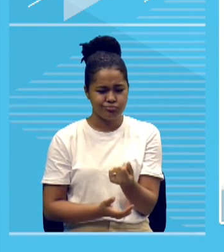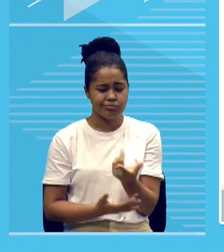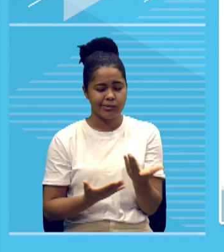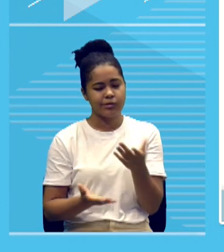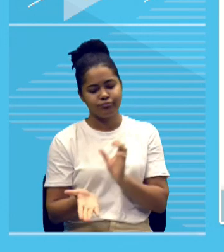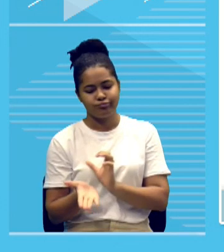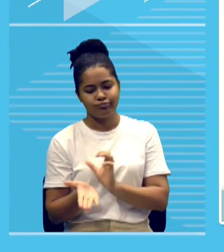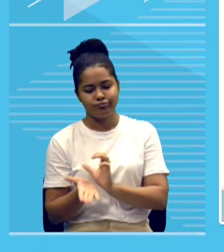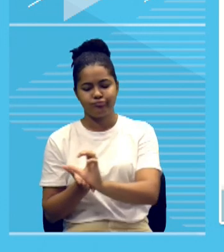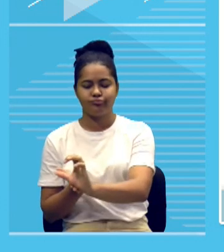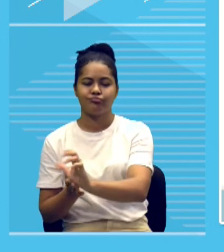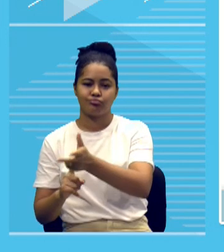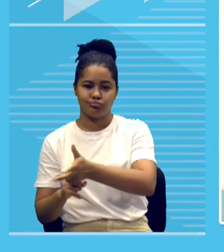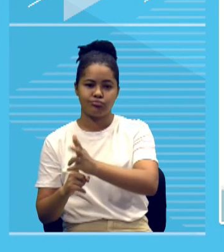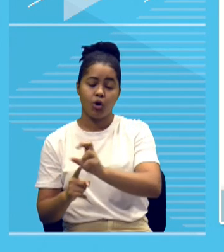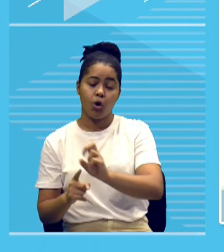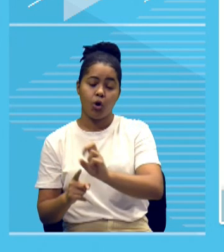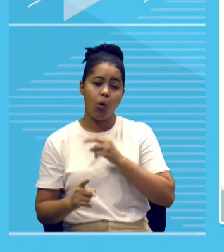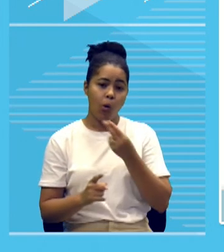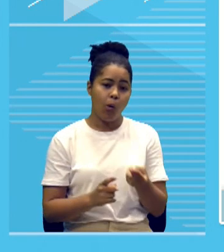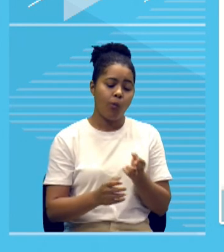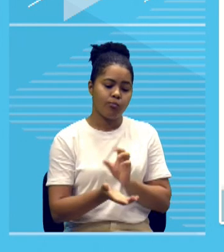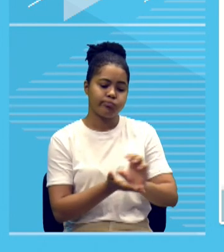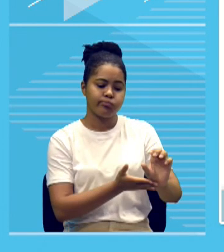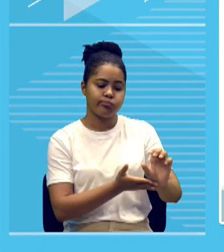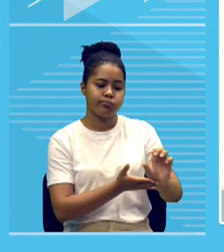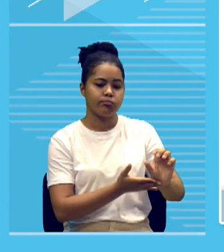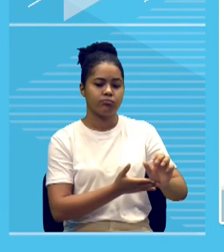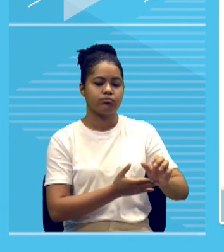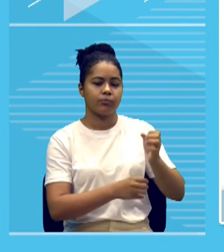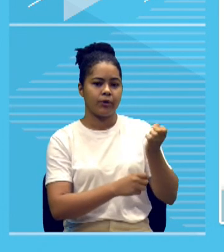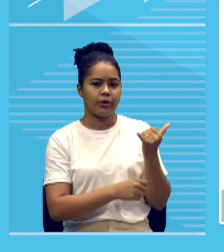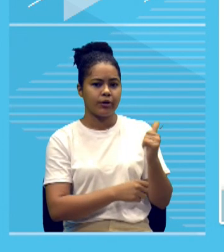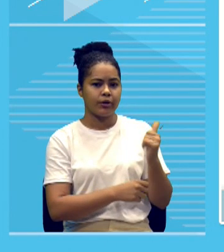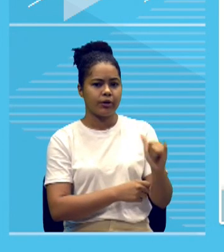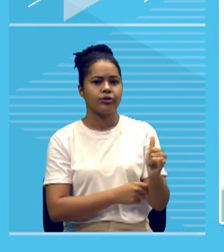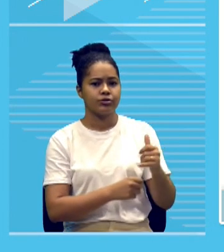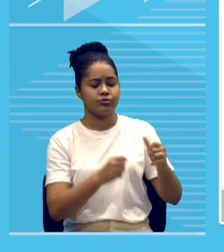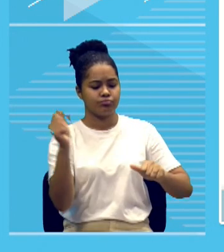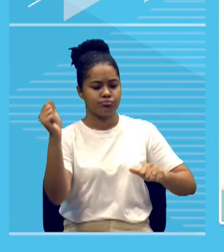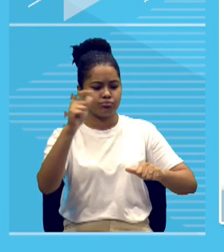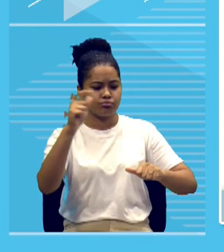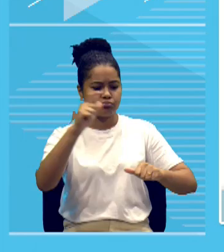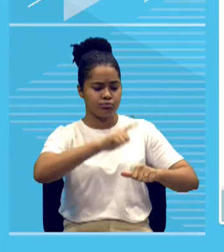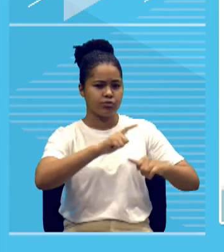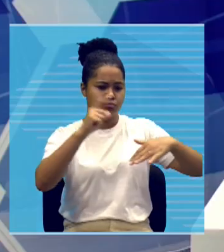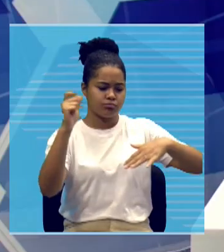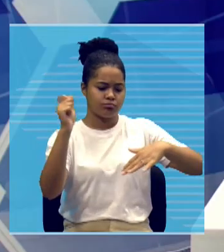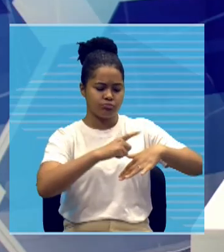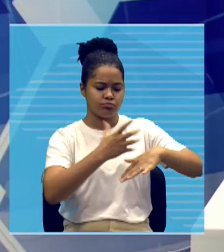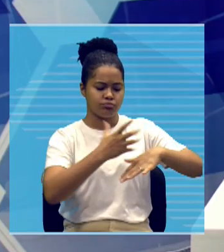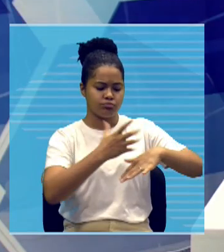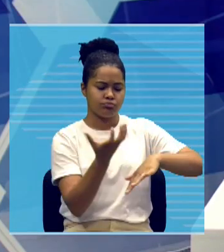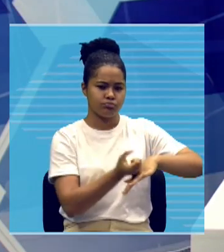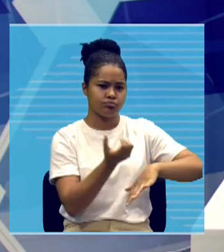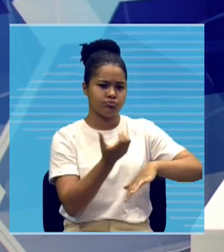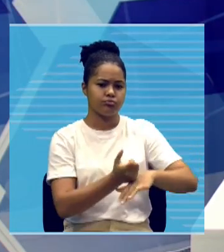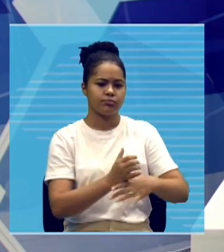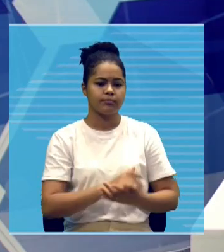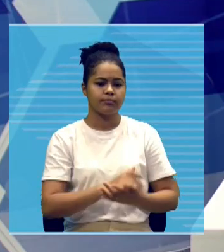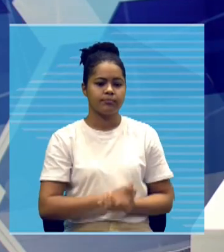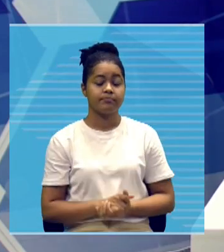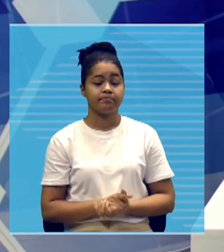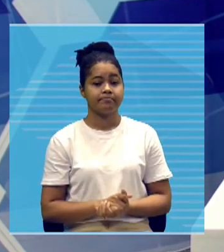só lá o óleo legal galerinha finalizando nosso primeiro horário show de bola nossos polos